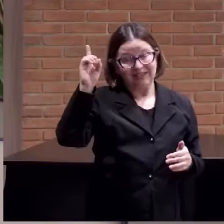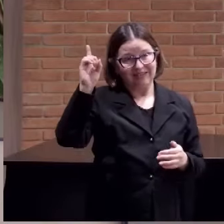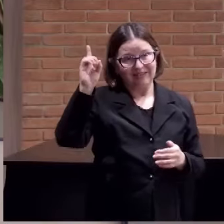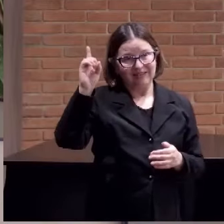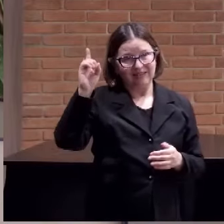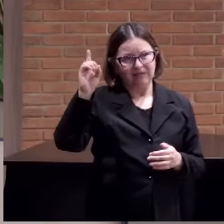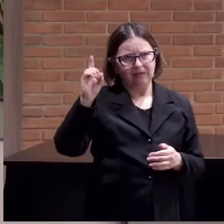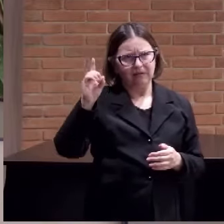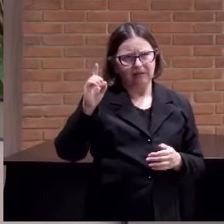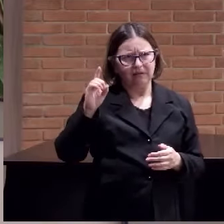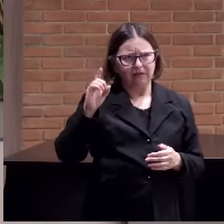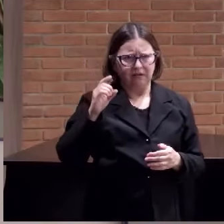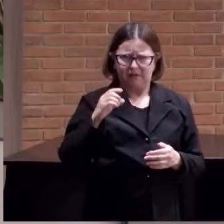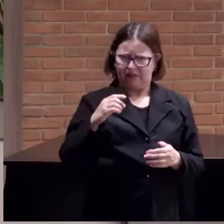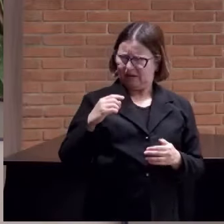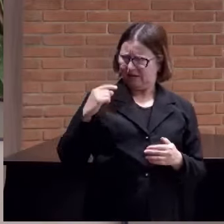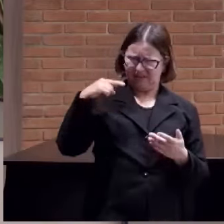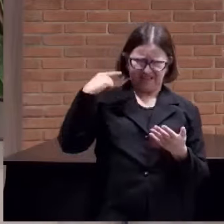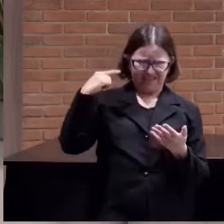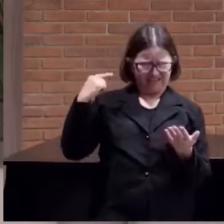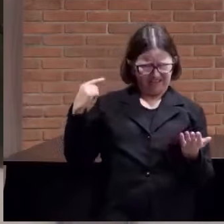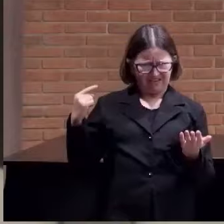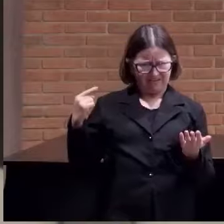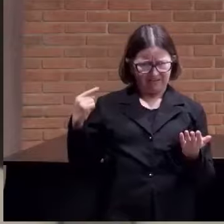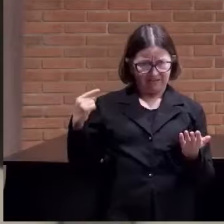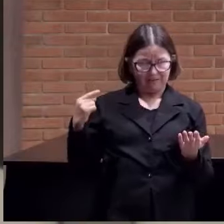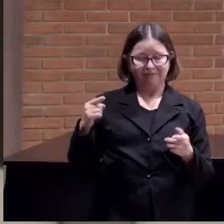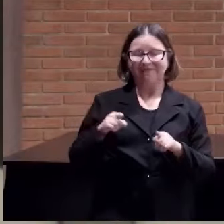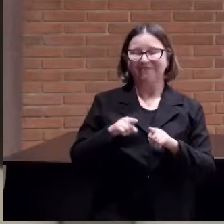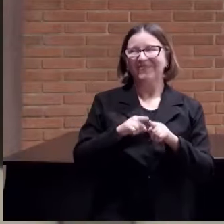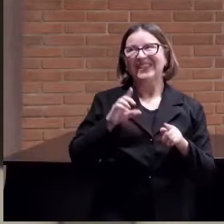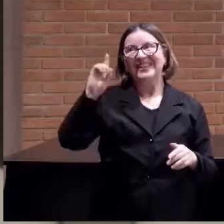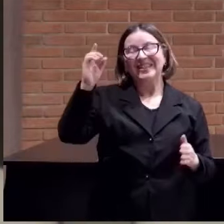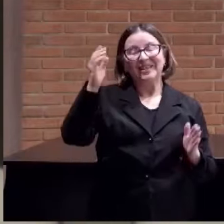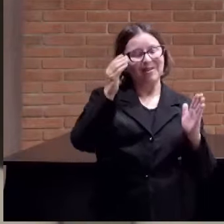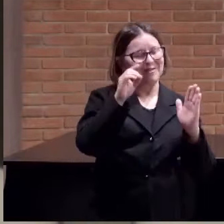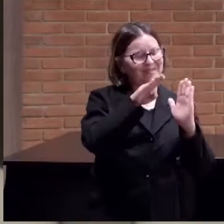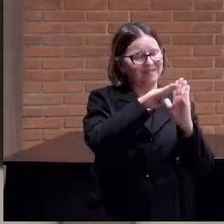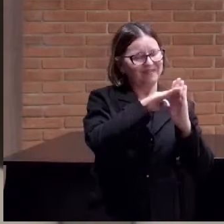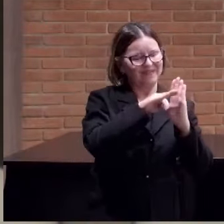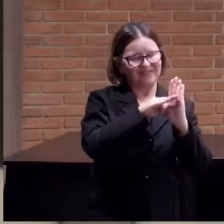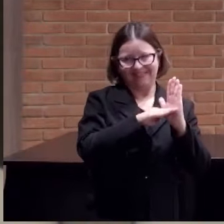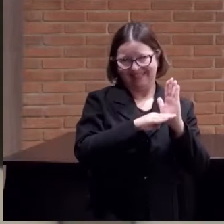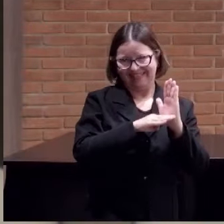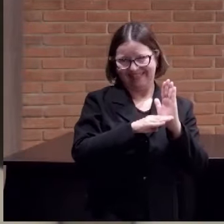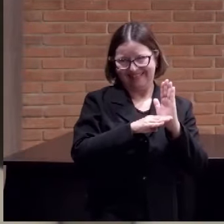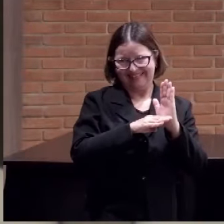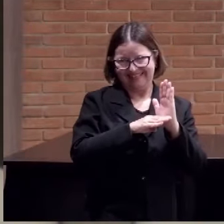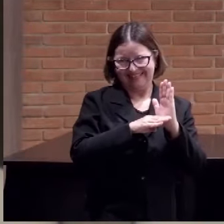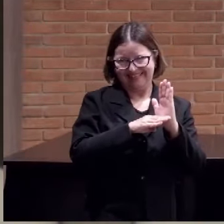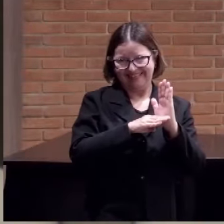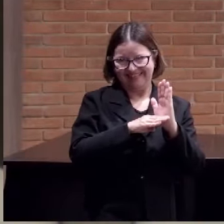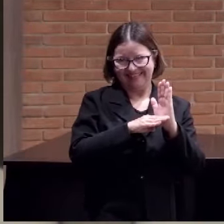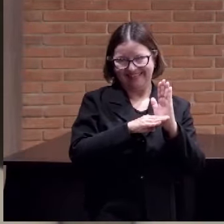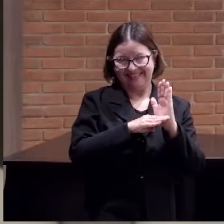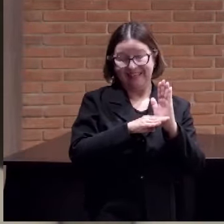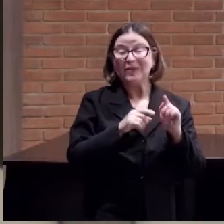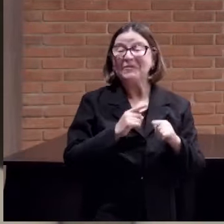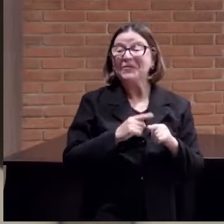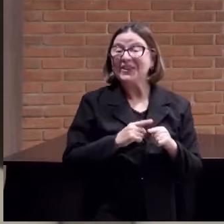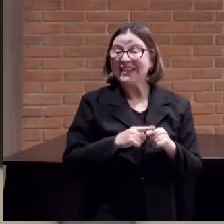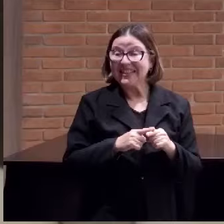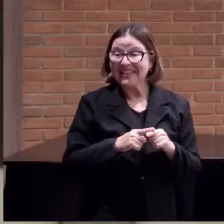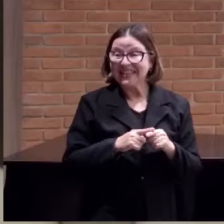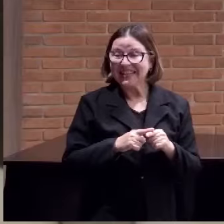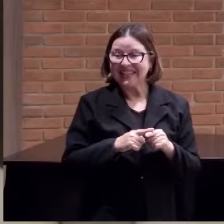Isso é absurdo. Por determinação dele, por decreto dele. Porque tinha